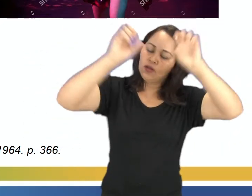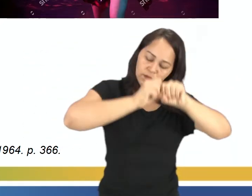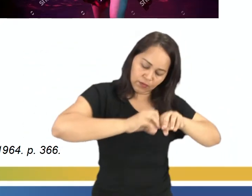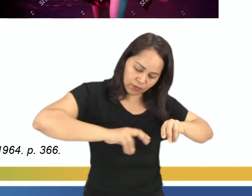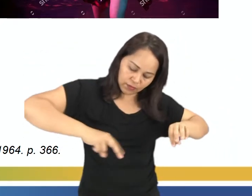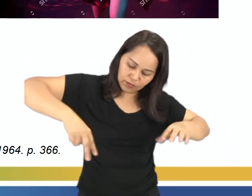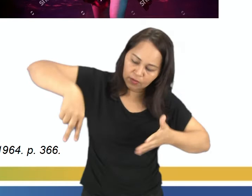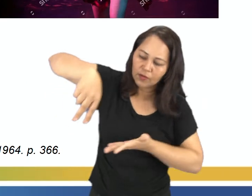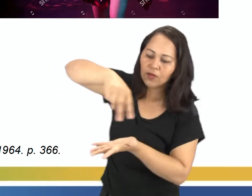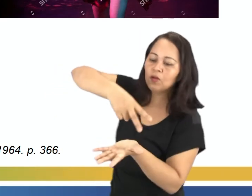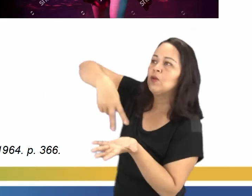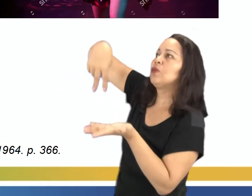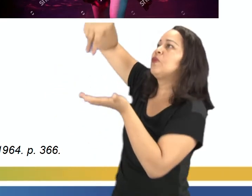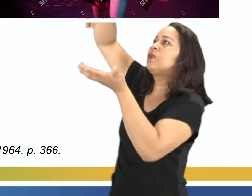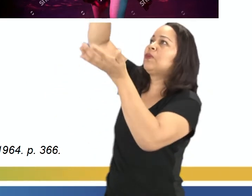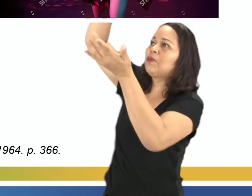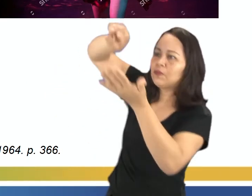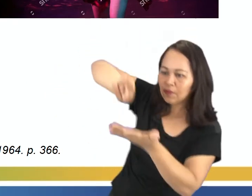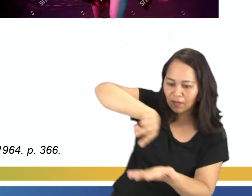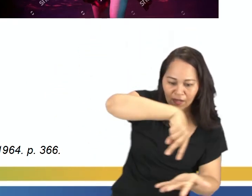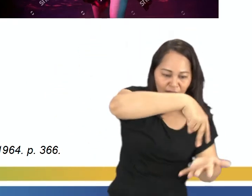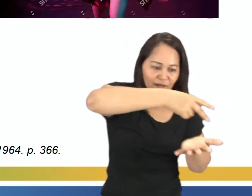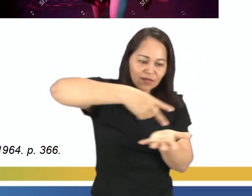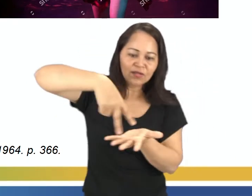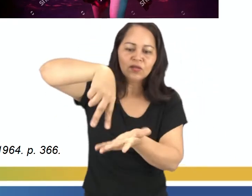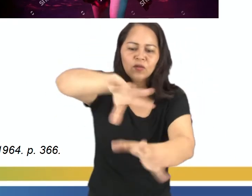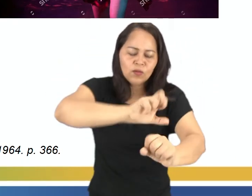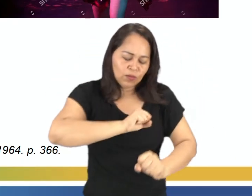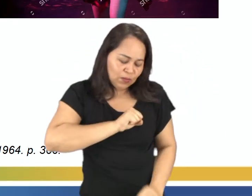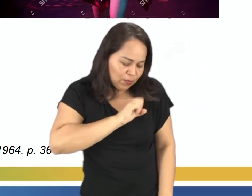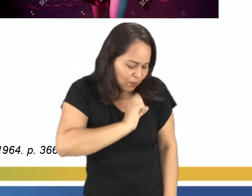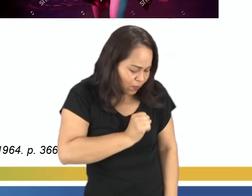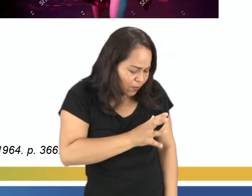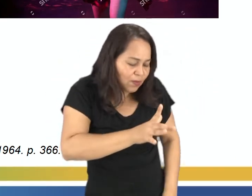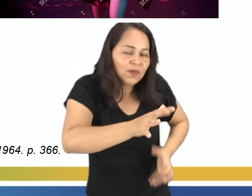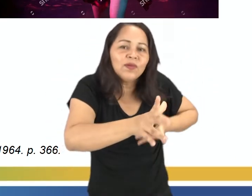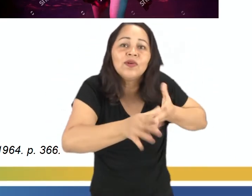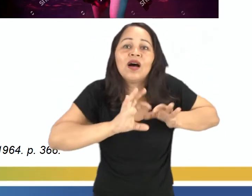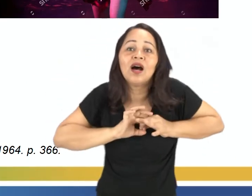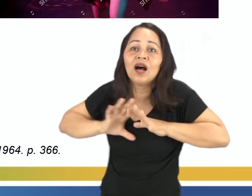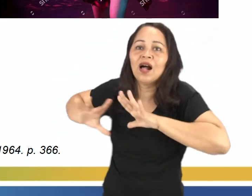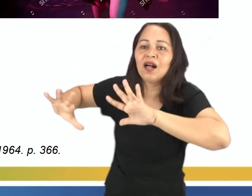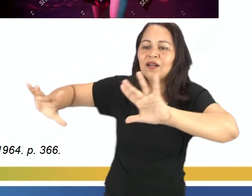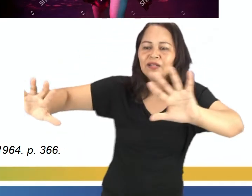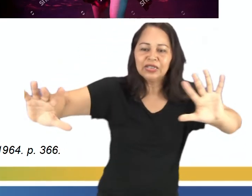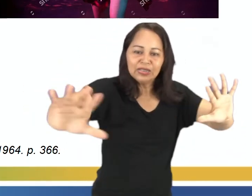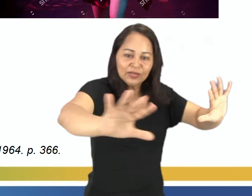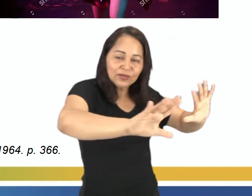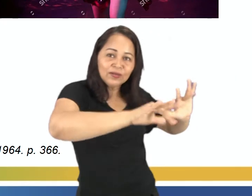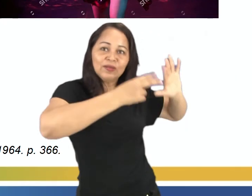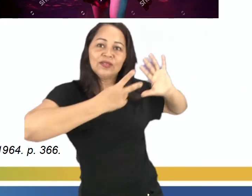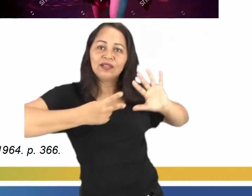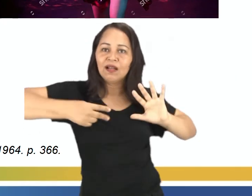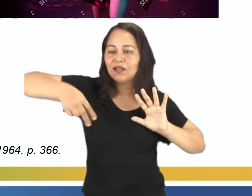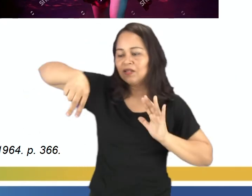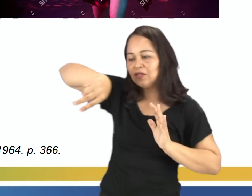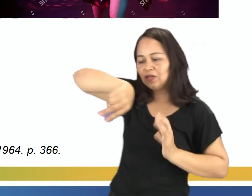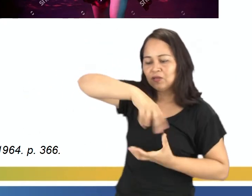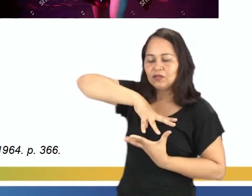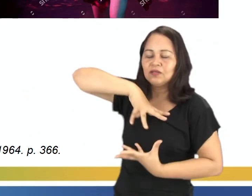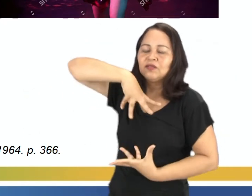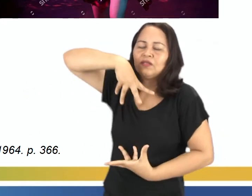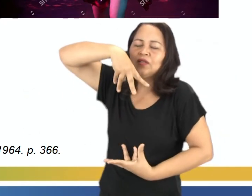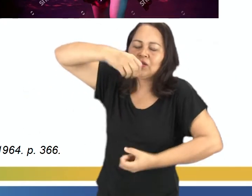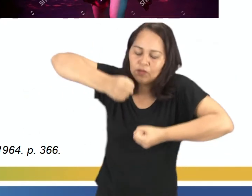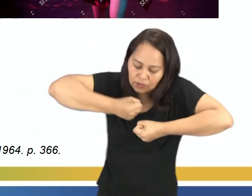novo domínio conquistado, onde busque nossa paixão, liberta-se por todo lado, onde a alma possa